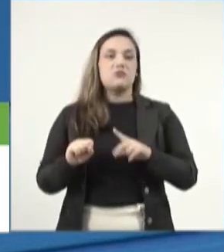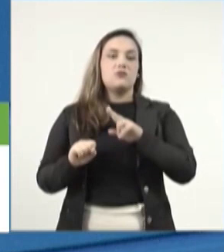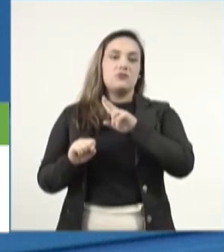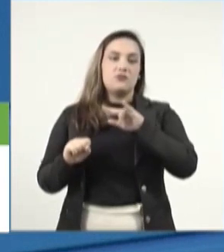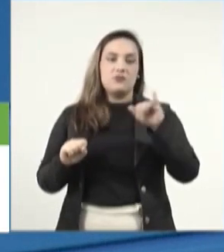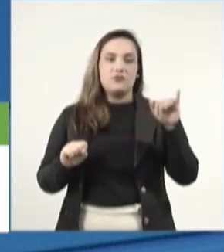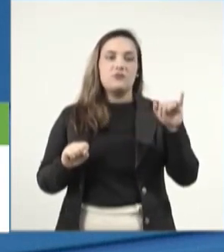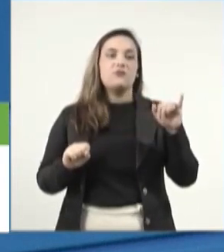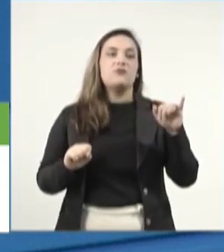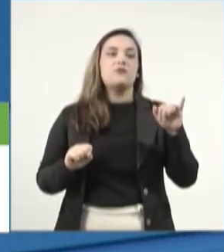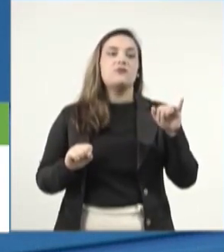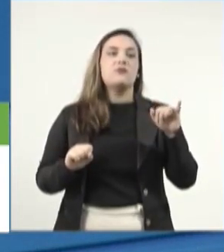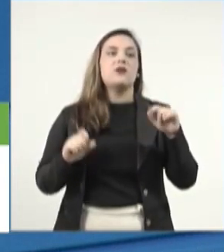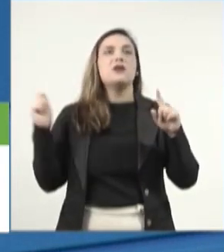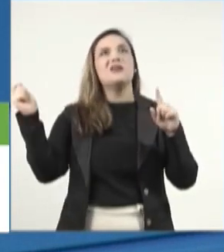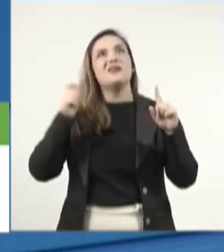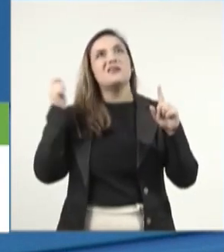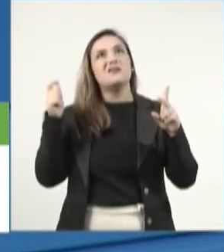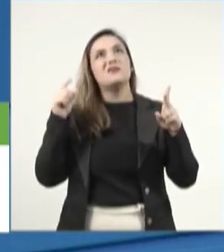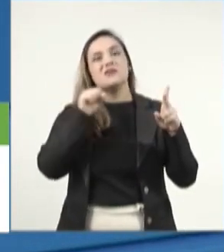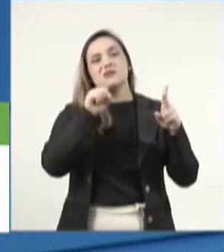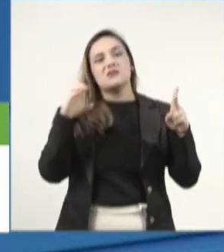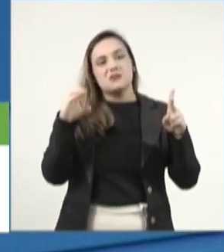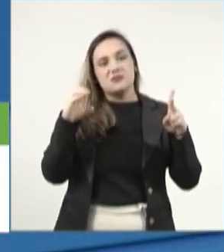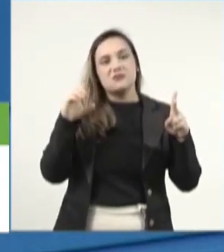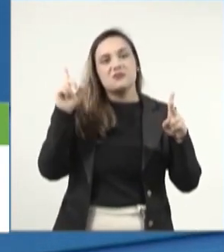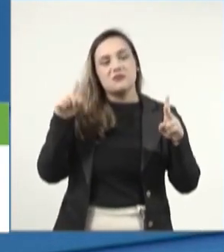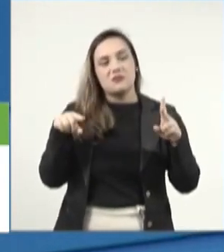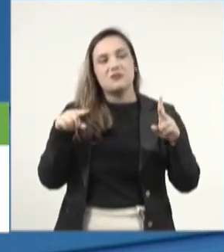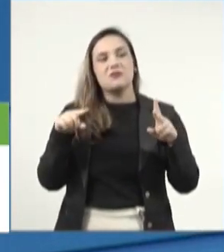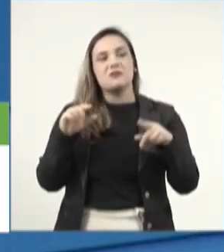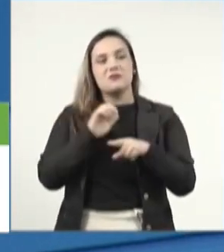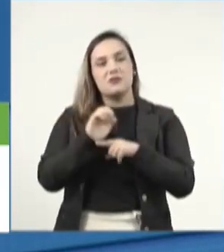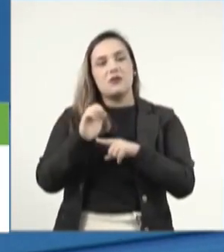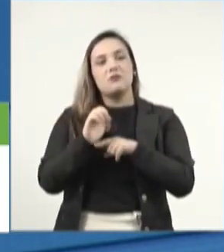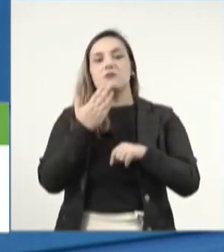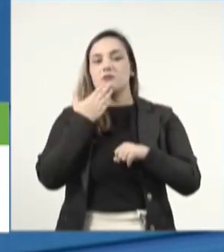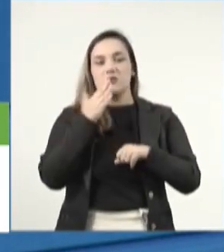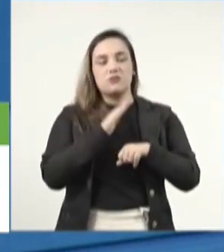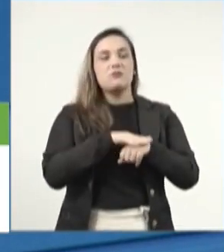para Rio Grande do Sul, Santa Catarina, os estados que mais acessaram